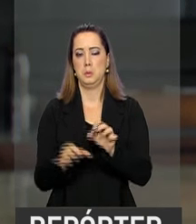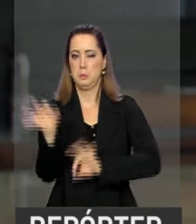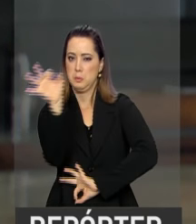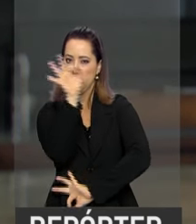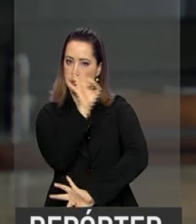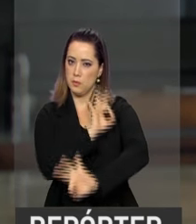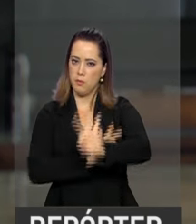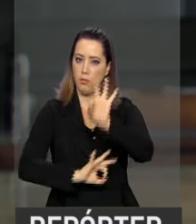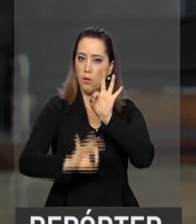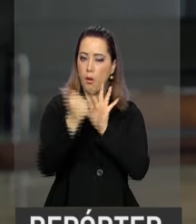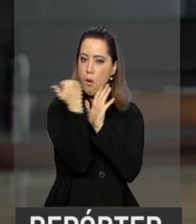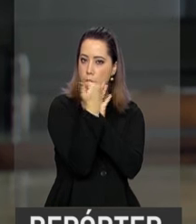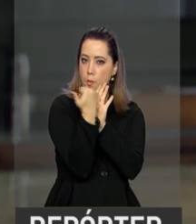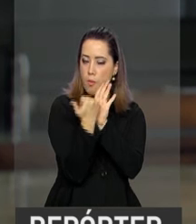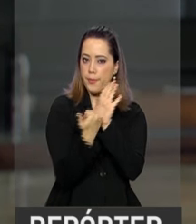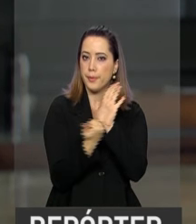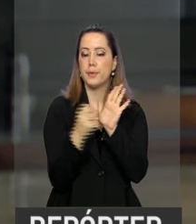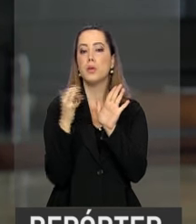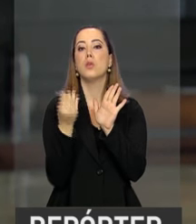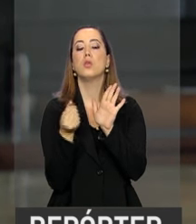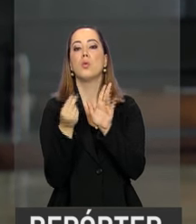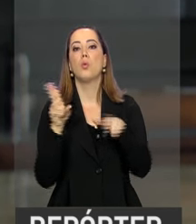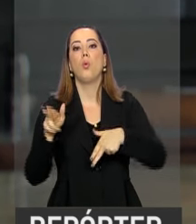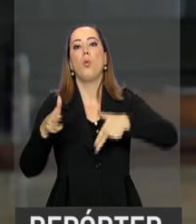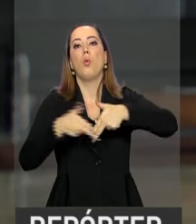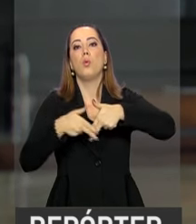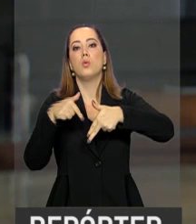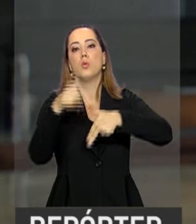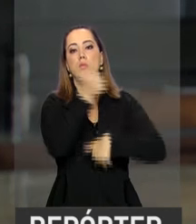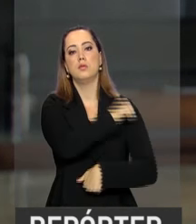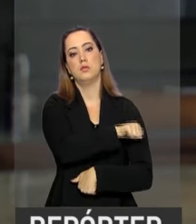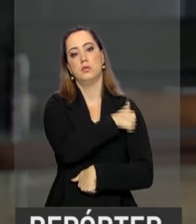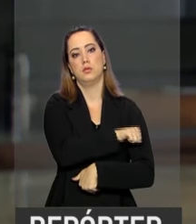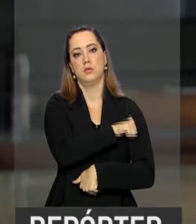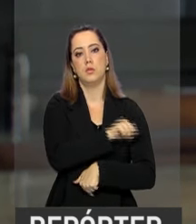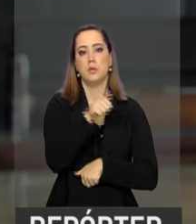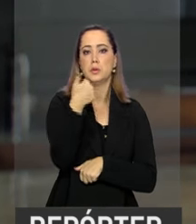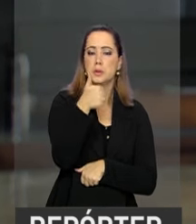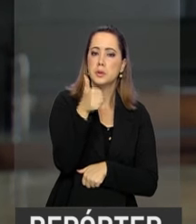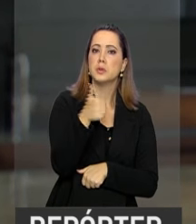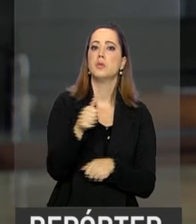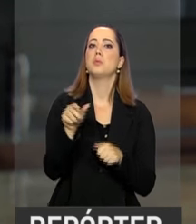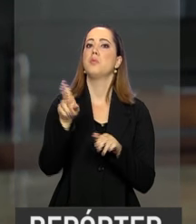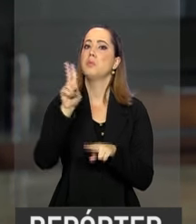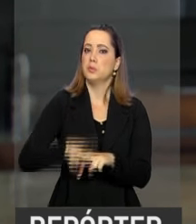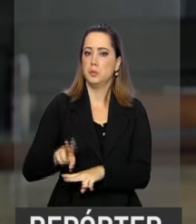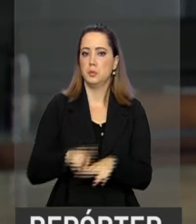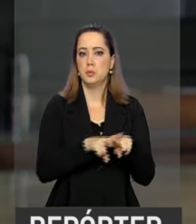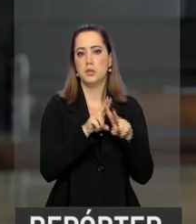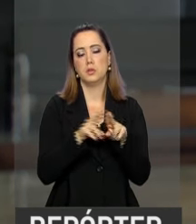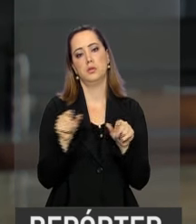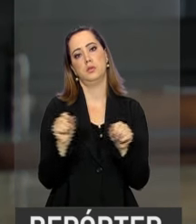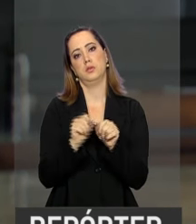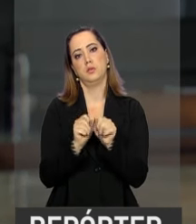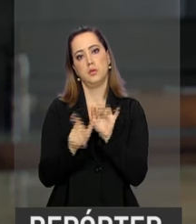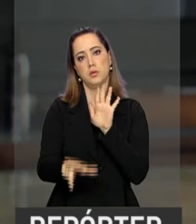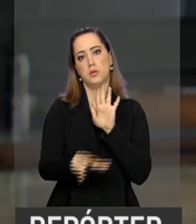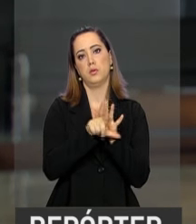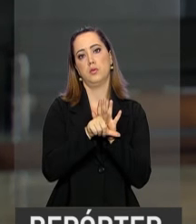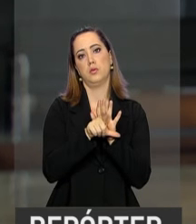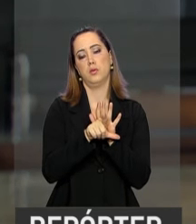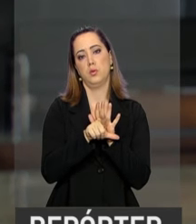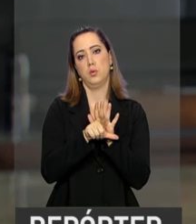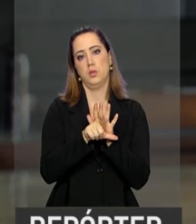do Rio de Janeiro. Essa prisão foi feita no dia de ontem, foram as primeiras realizadas com base na lei antiterror.